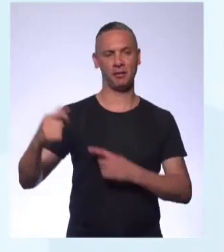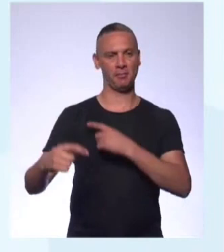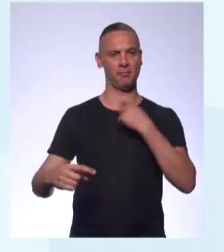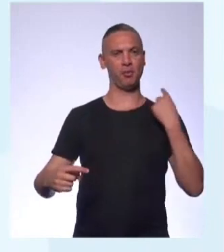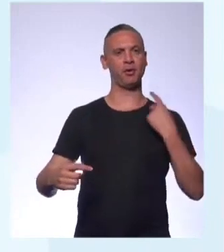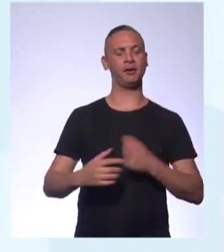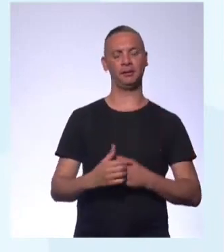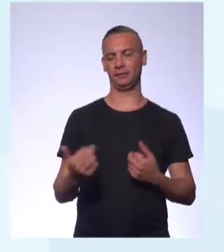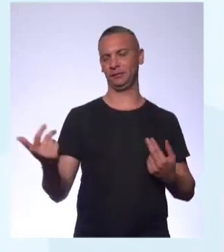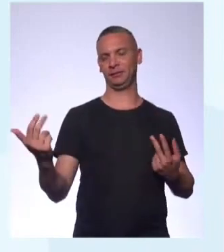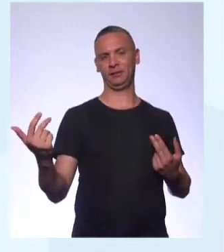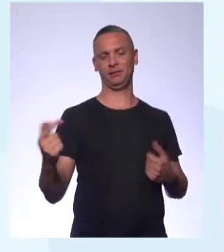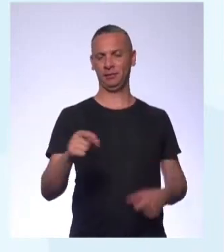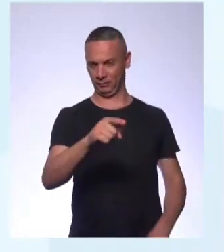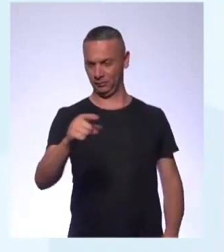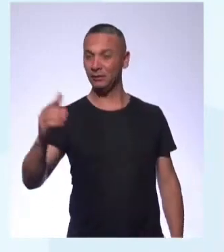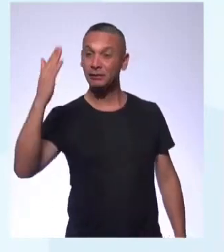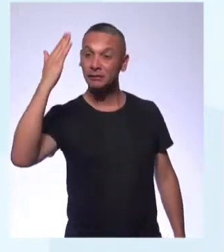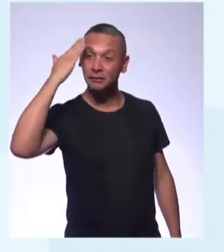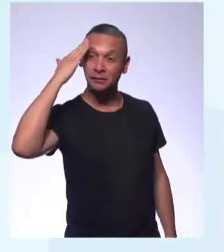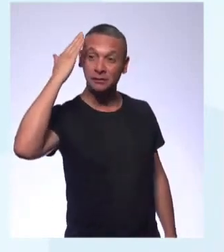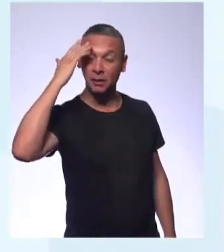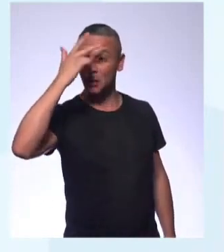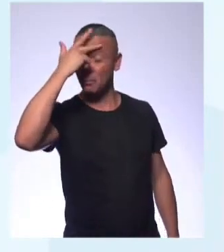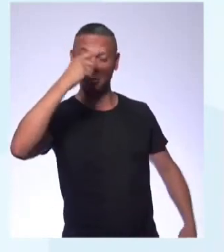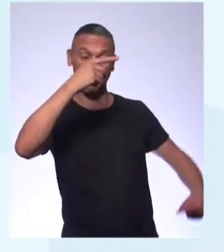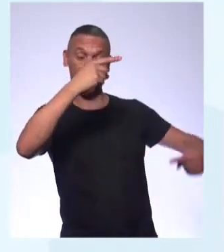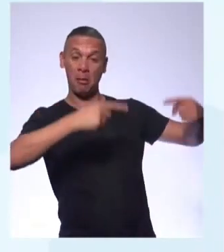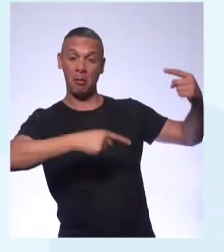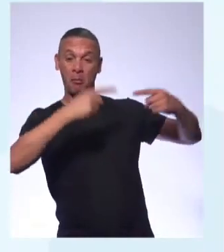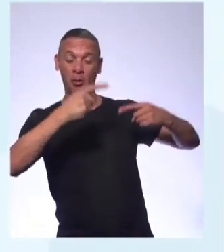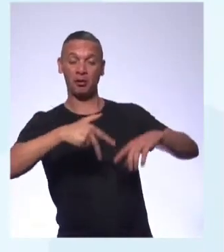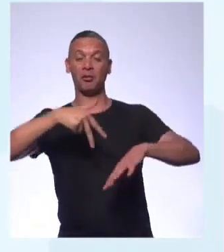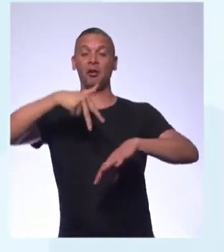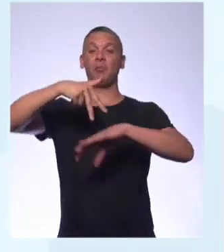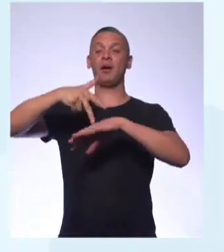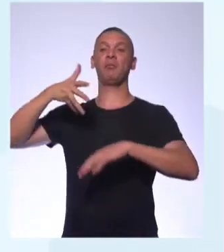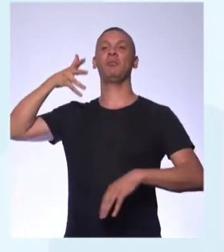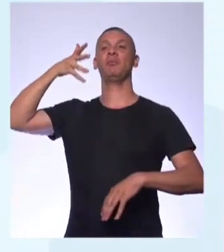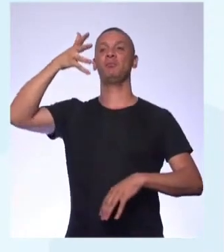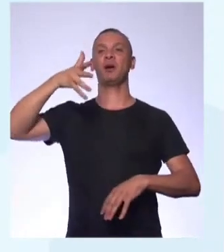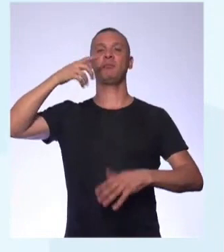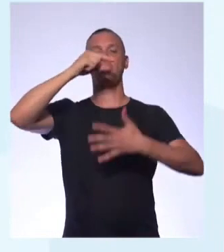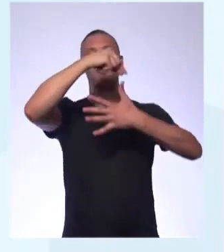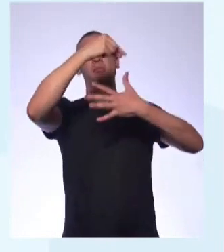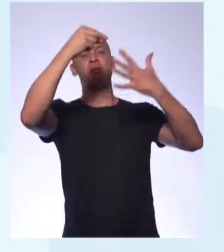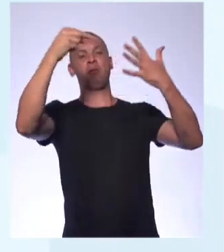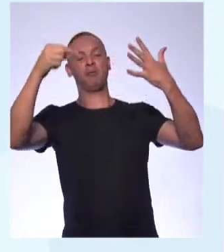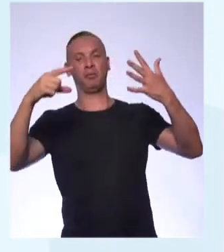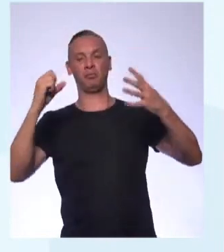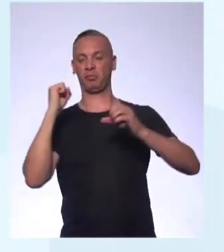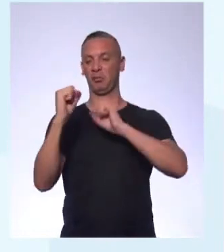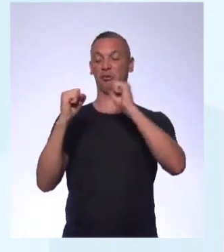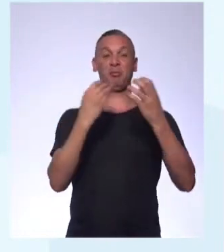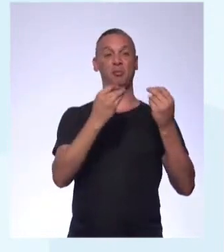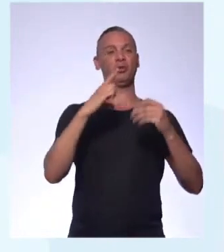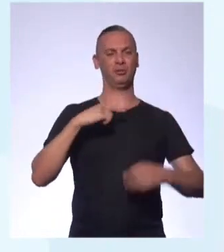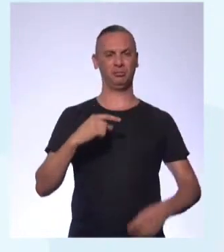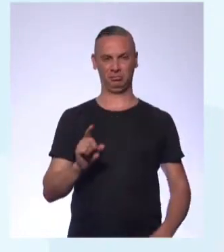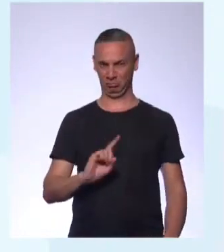responde: eu também. Mas você sabe o que dizem esses políticos que sobem às alturas com dezenas de assassinatos nas costas?